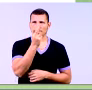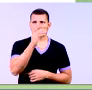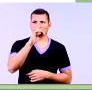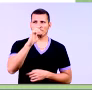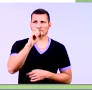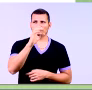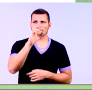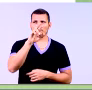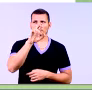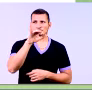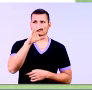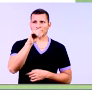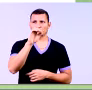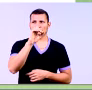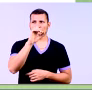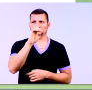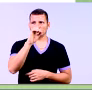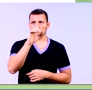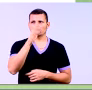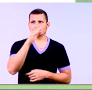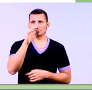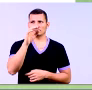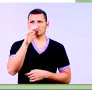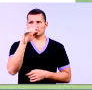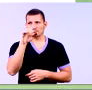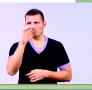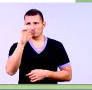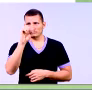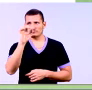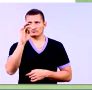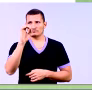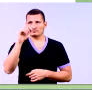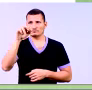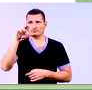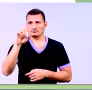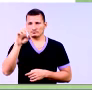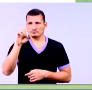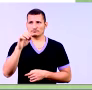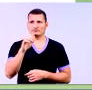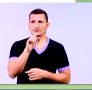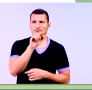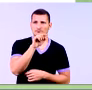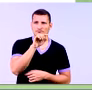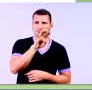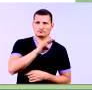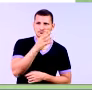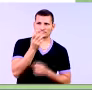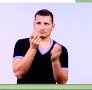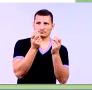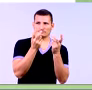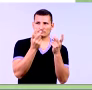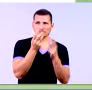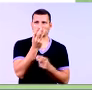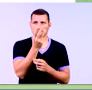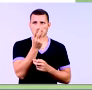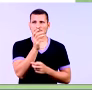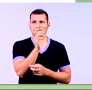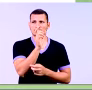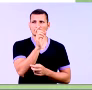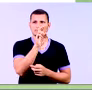A tabela venda contém três campos, o campo NR venda, ou número da venda, o campo